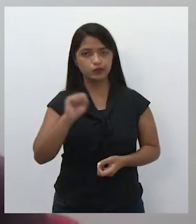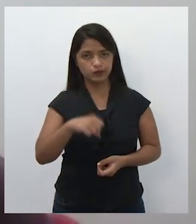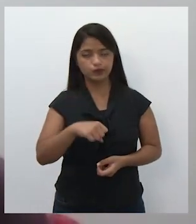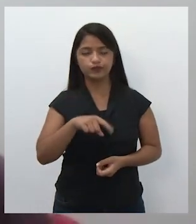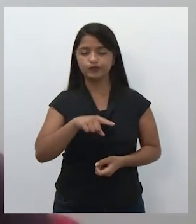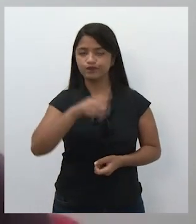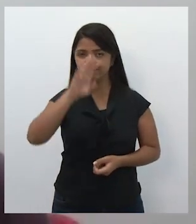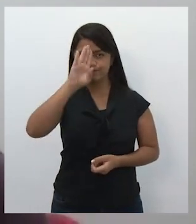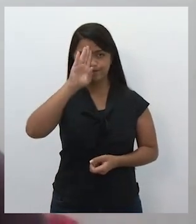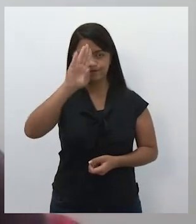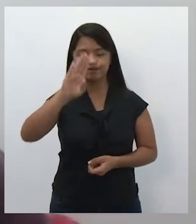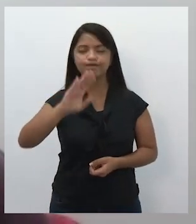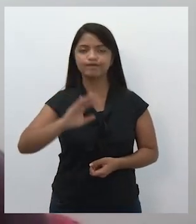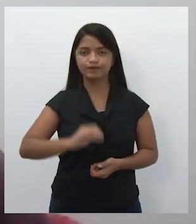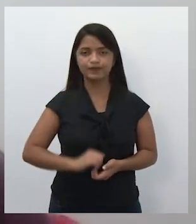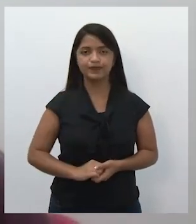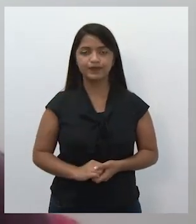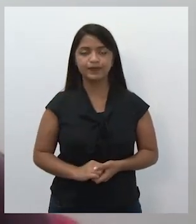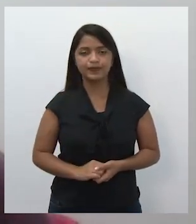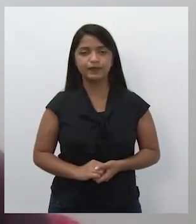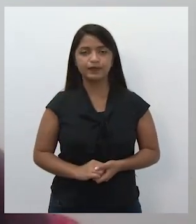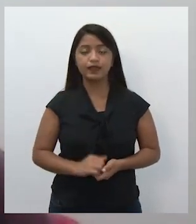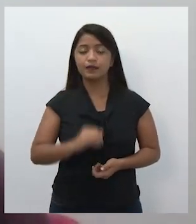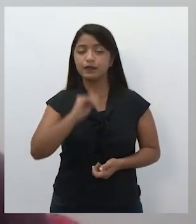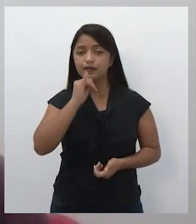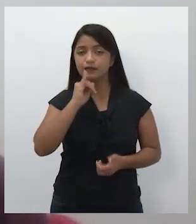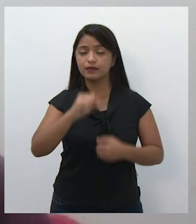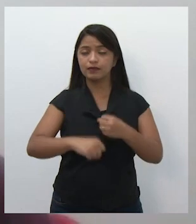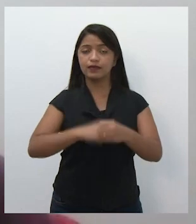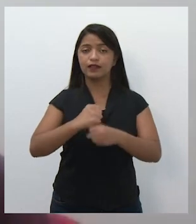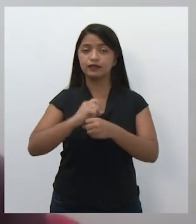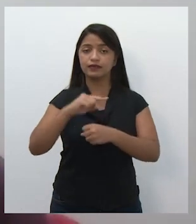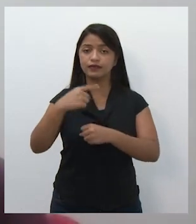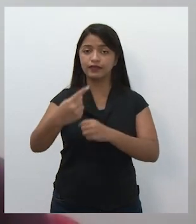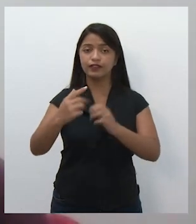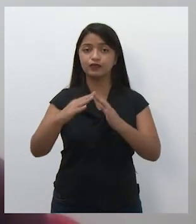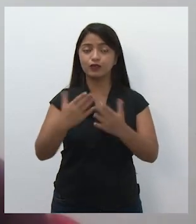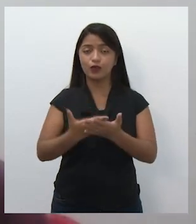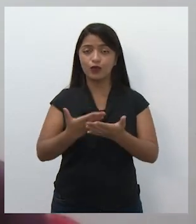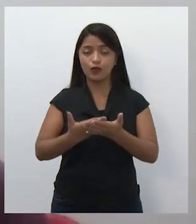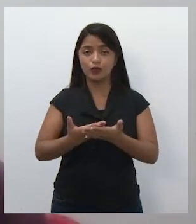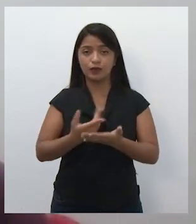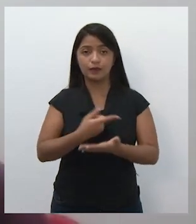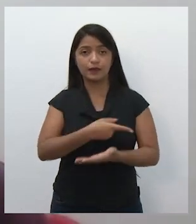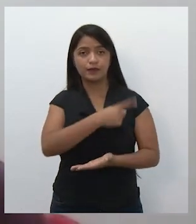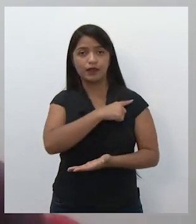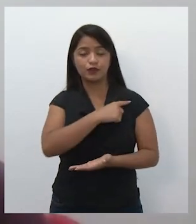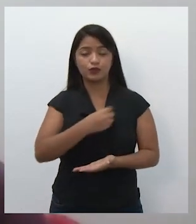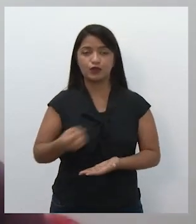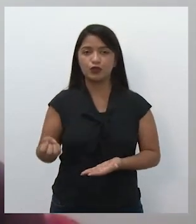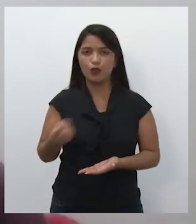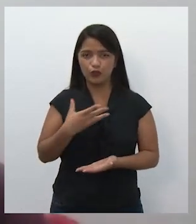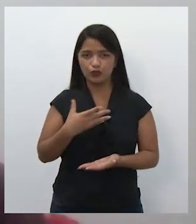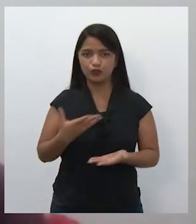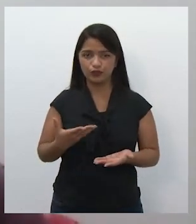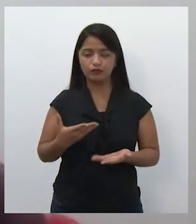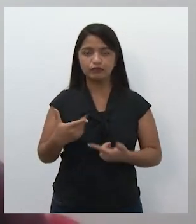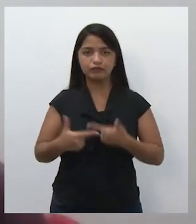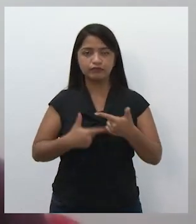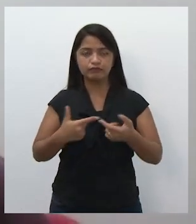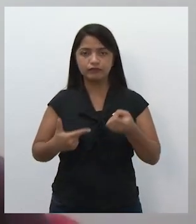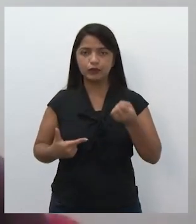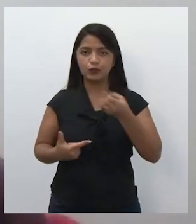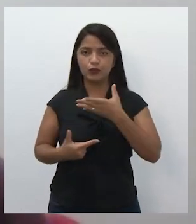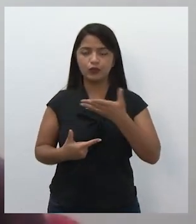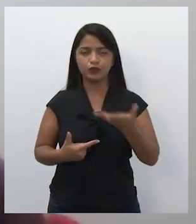fundamental, né? Então, se eu vou chegar na escola ano que vem, primeira série, é tudo novo, digamos assim, né? Uma visão nova de trabalho. Então,